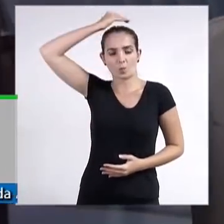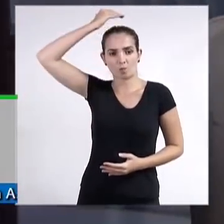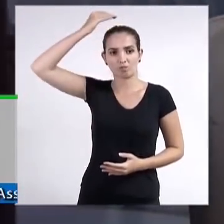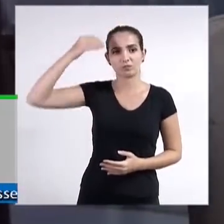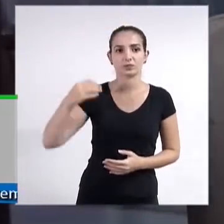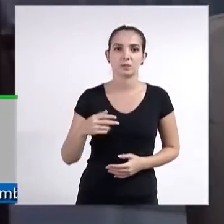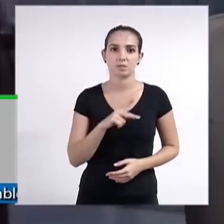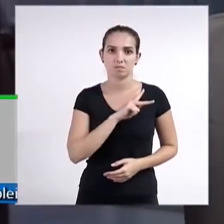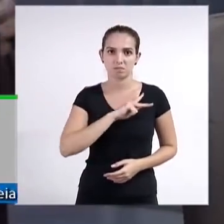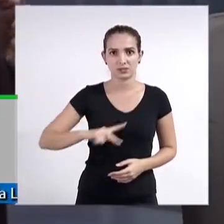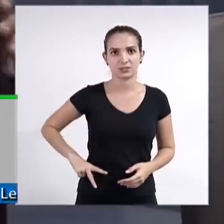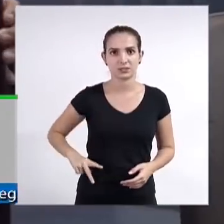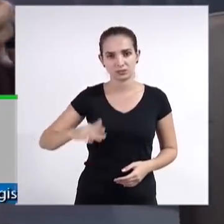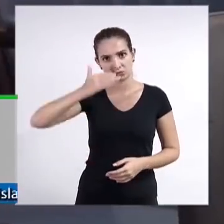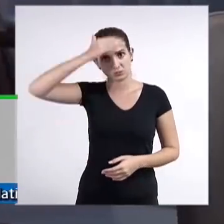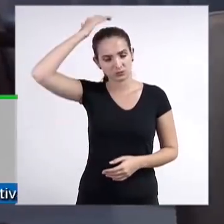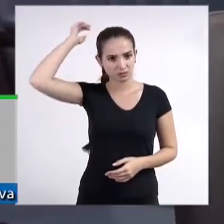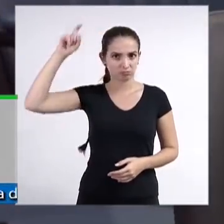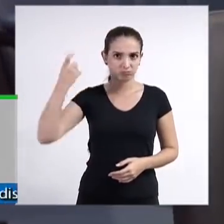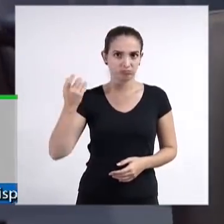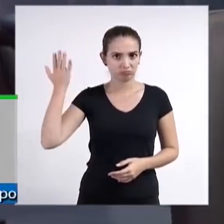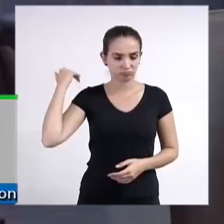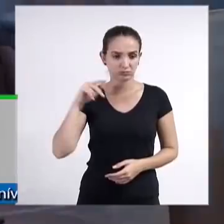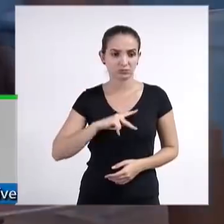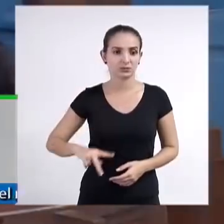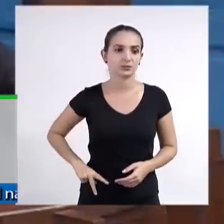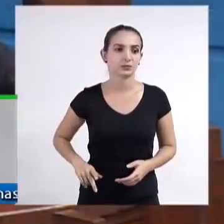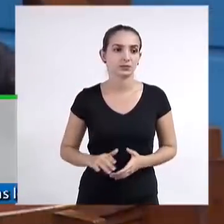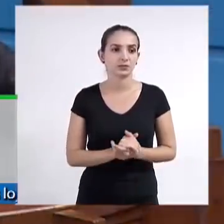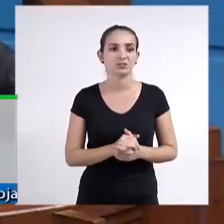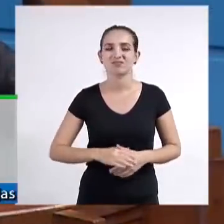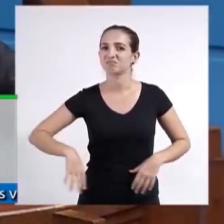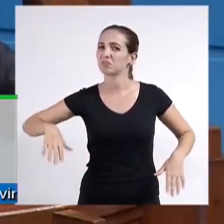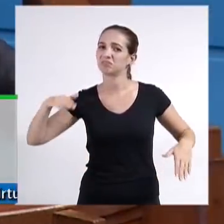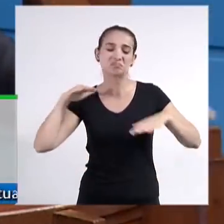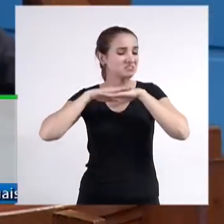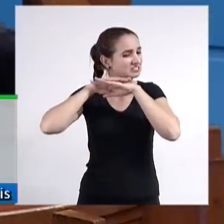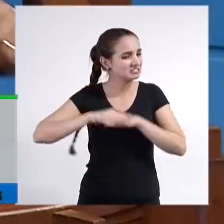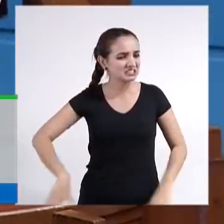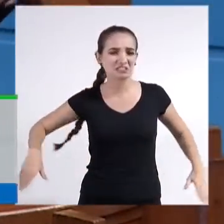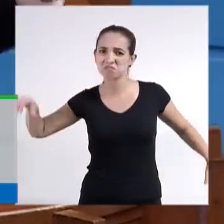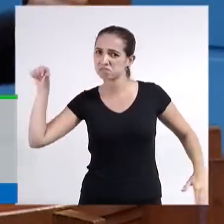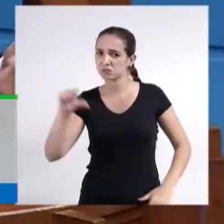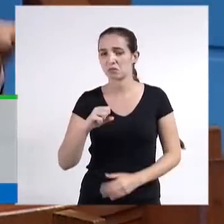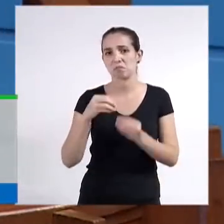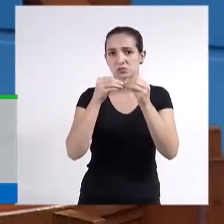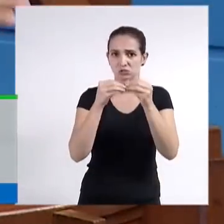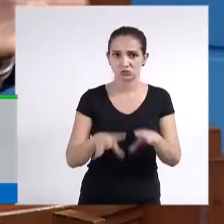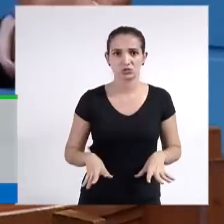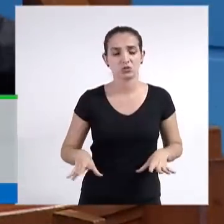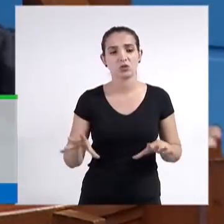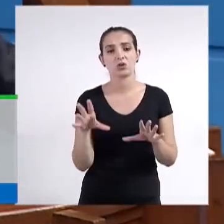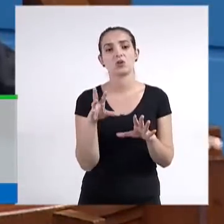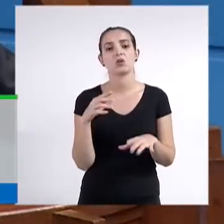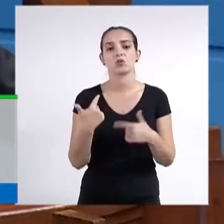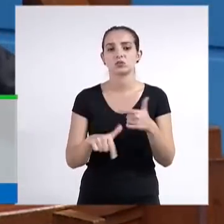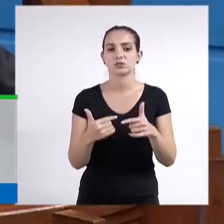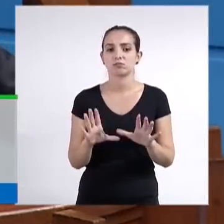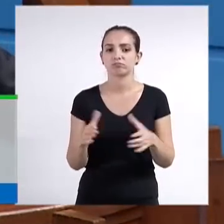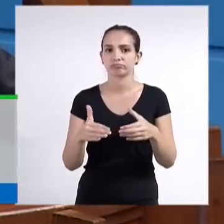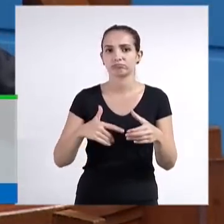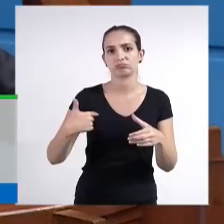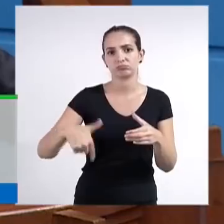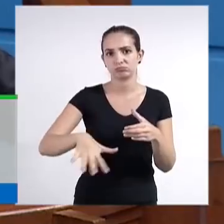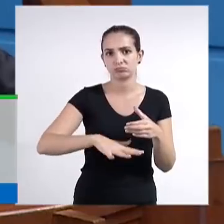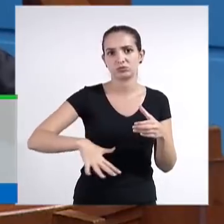arrebentou com os direitos trabalhistas dos trabalhadores desse país. E agora, para completar a reforma da